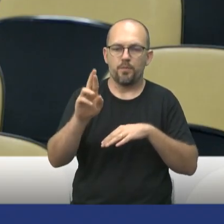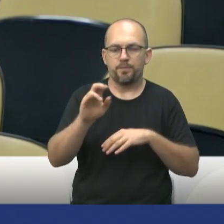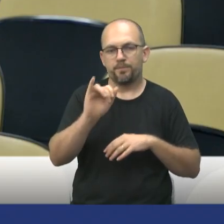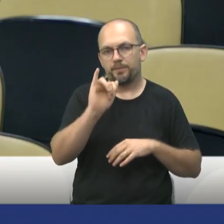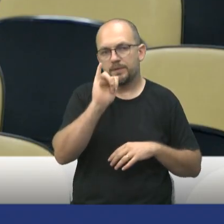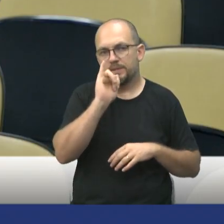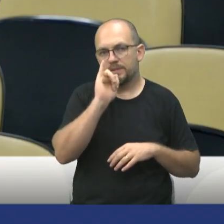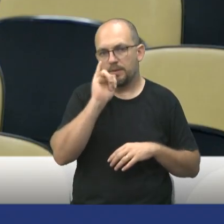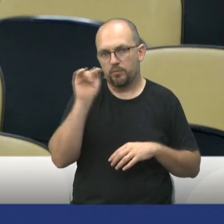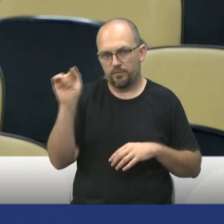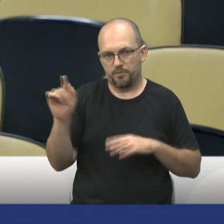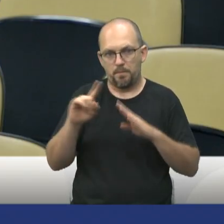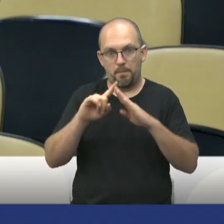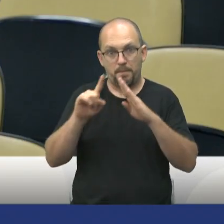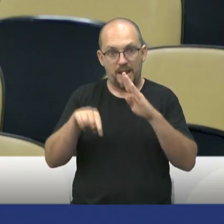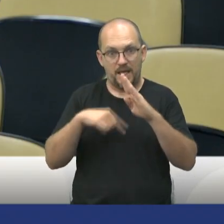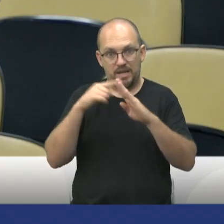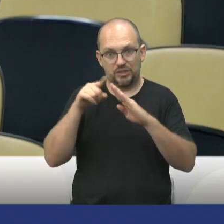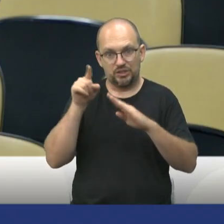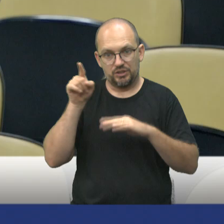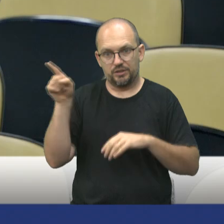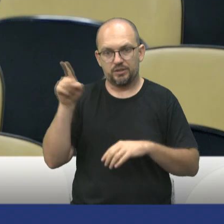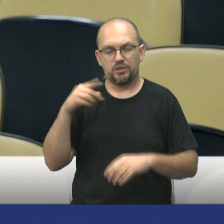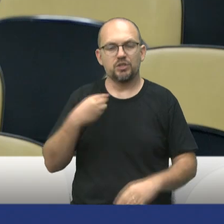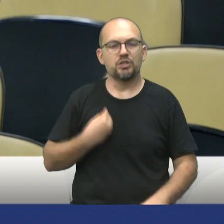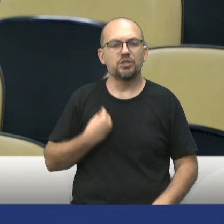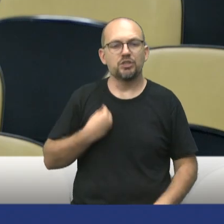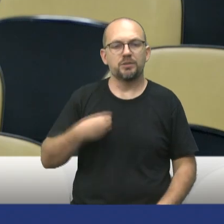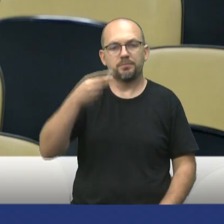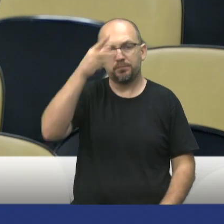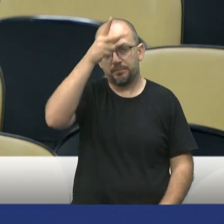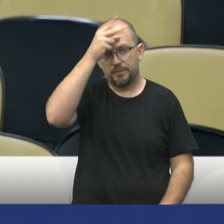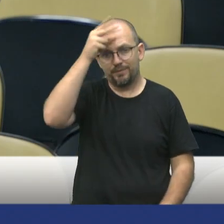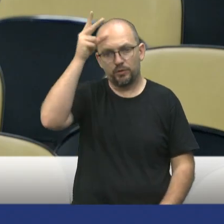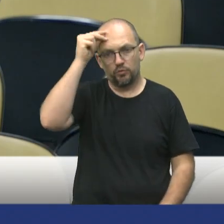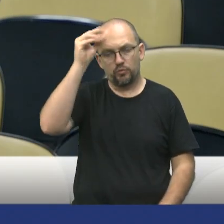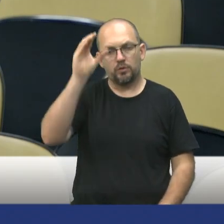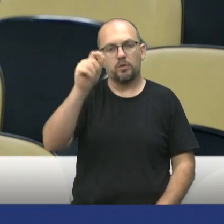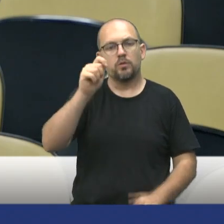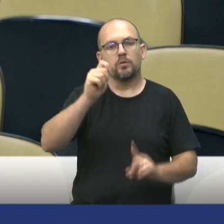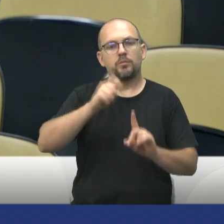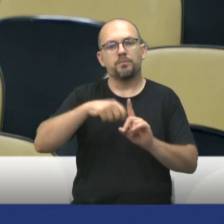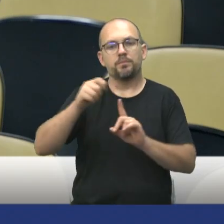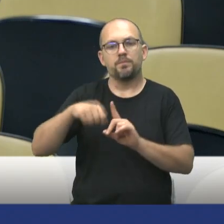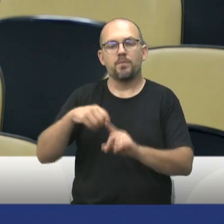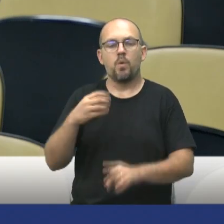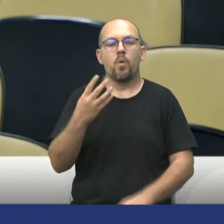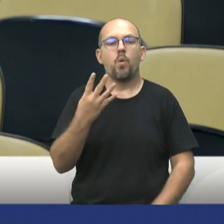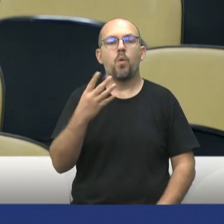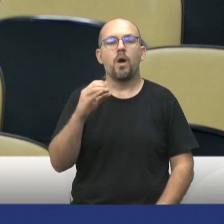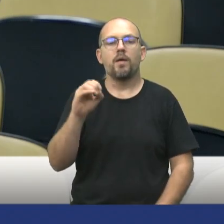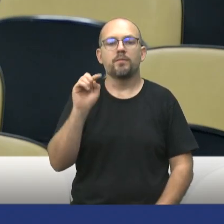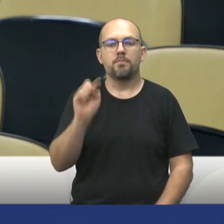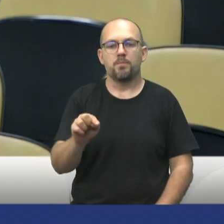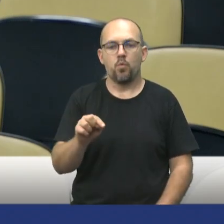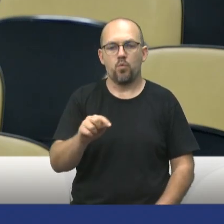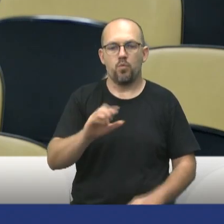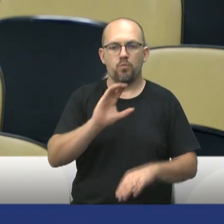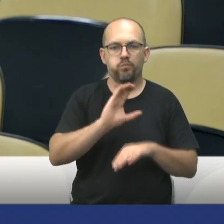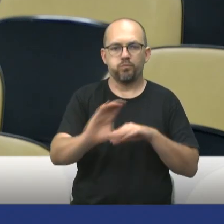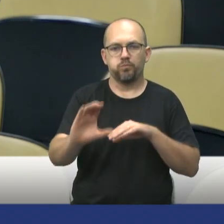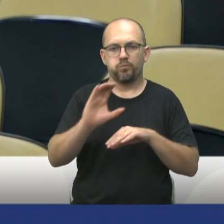Hospital Teresa Perlatti, atualmente a prefeitura ela contribui com uma subvenção de R$40 mil por mês. Tá? Nós já entramos